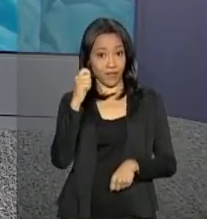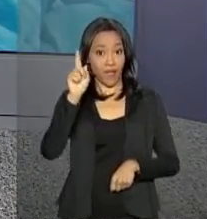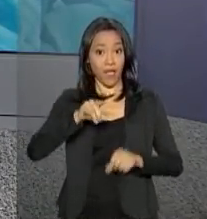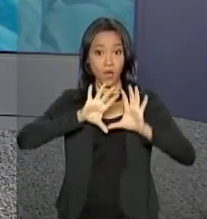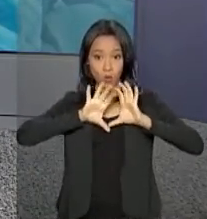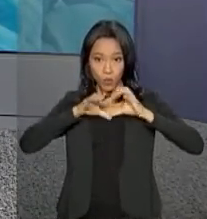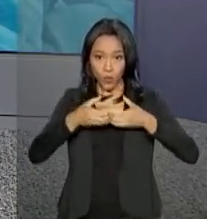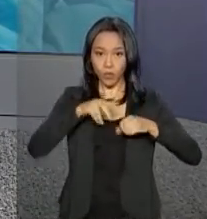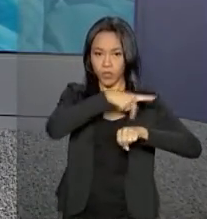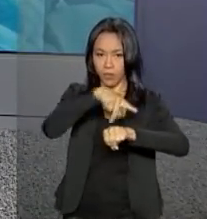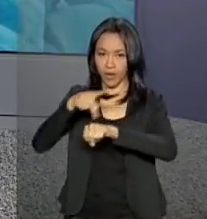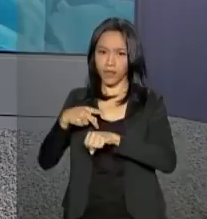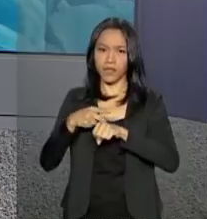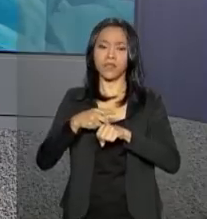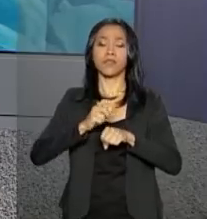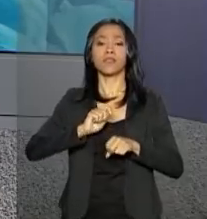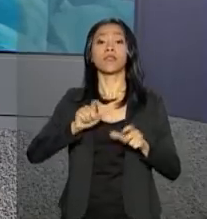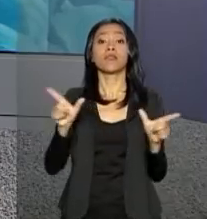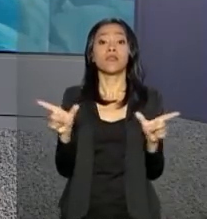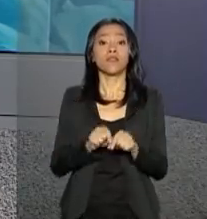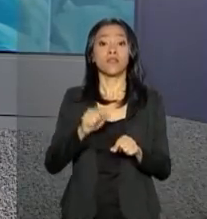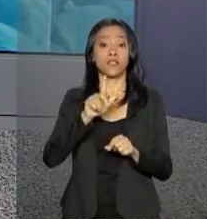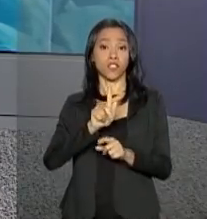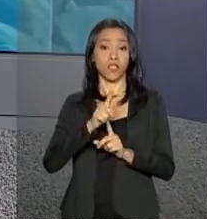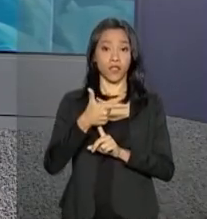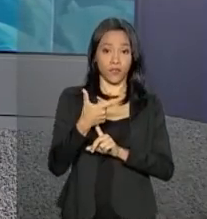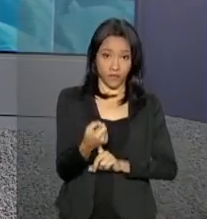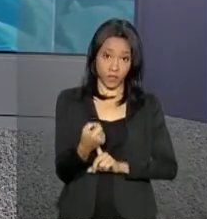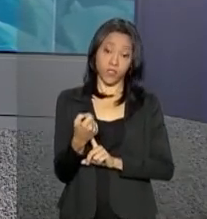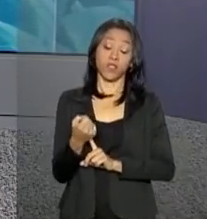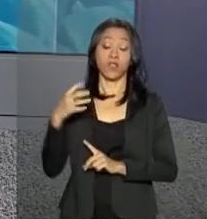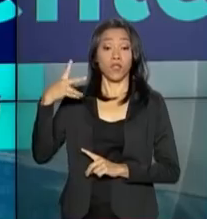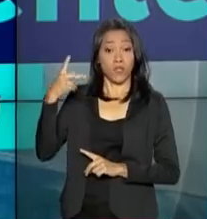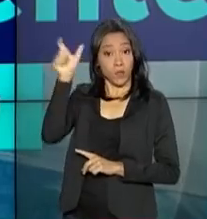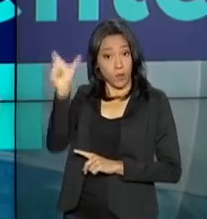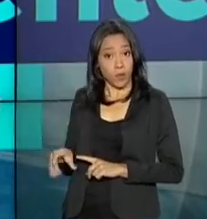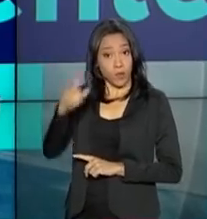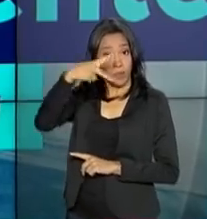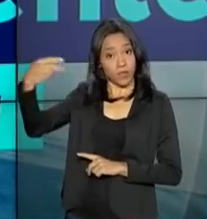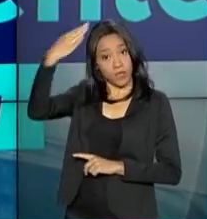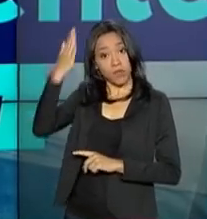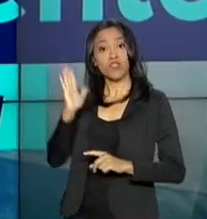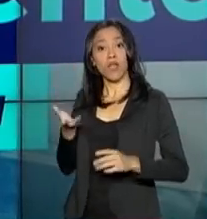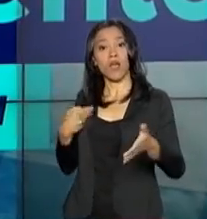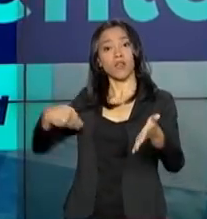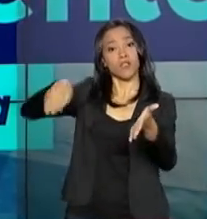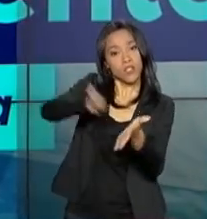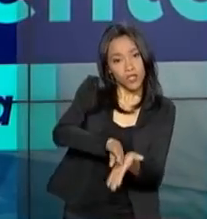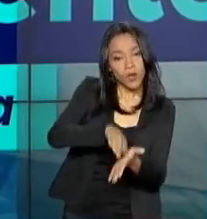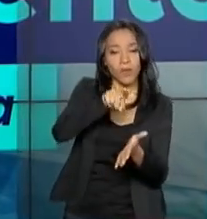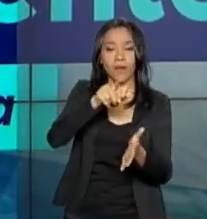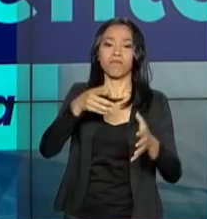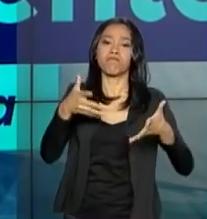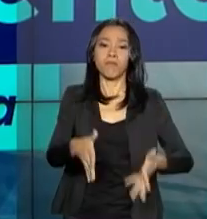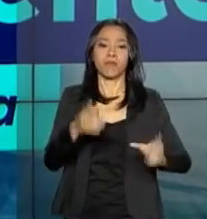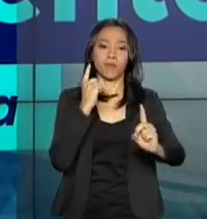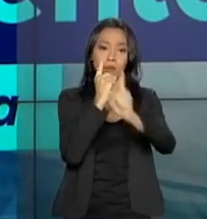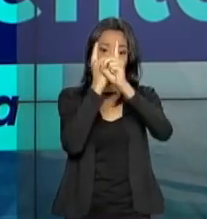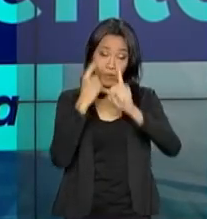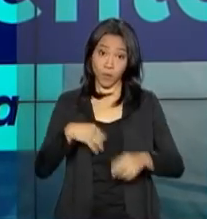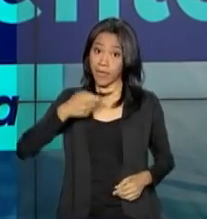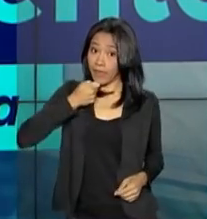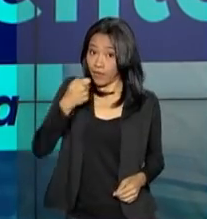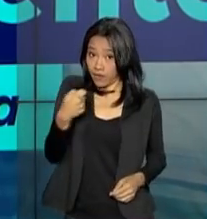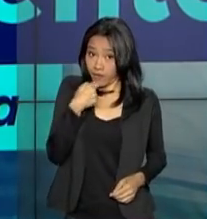Michel Temer chegou ontem à noite a Buenos Aires para participar do encontro em entrevista exclusiva TVN BR o presidente